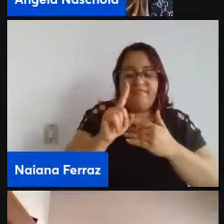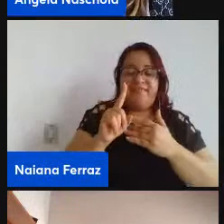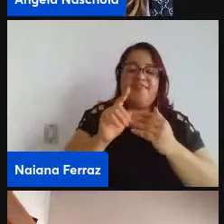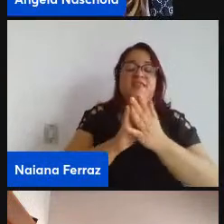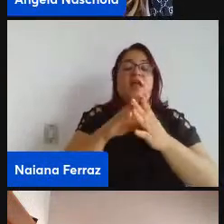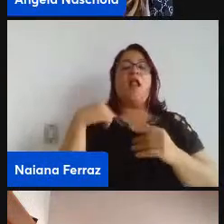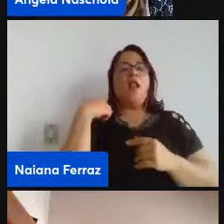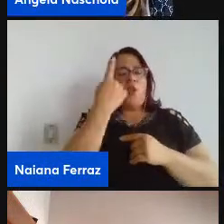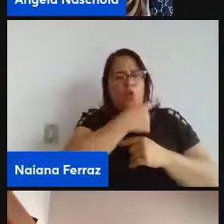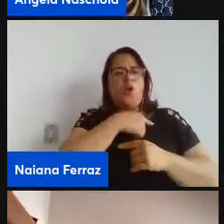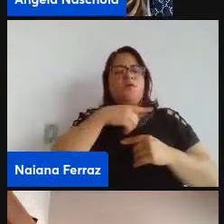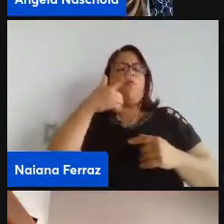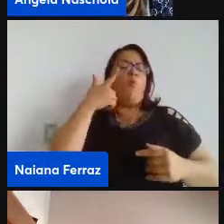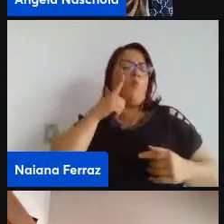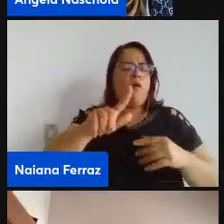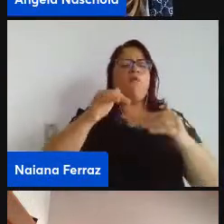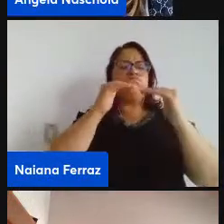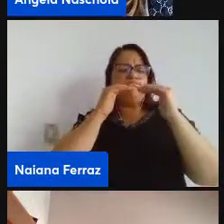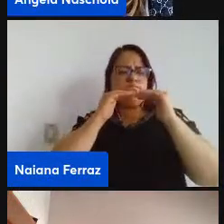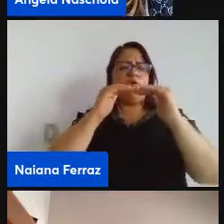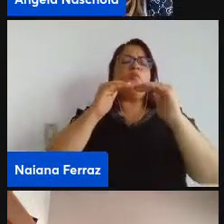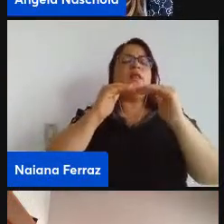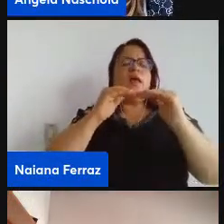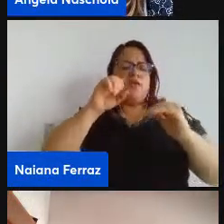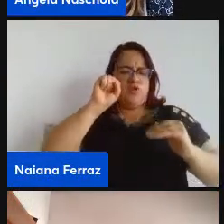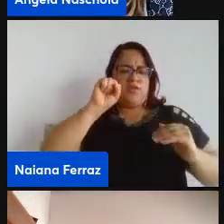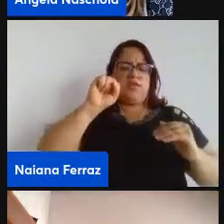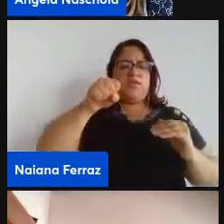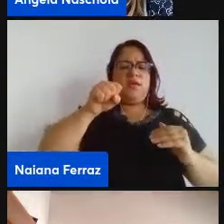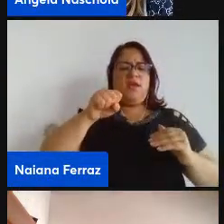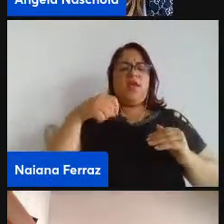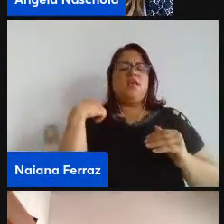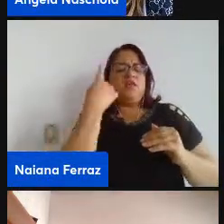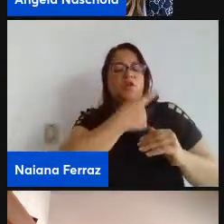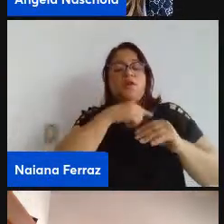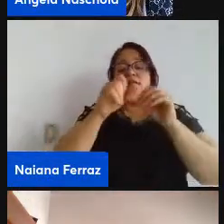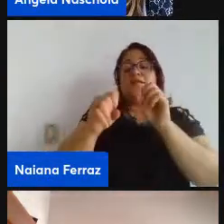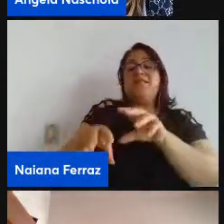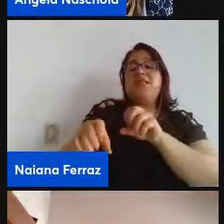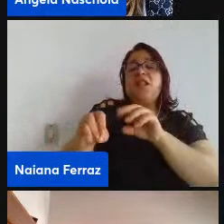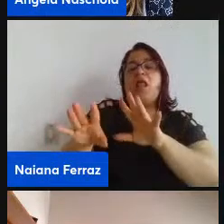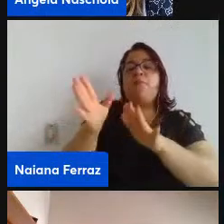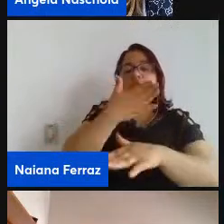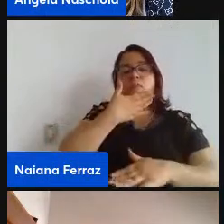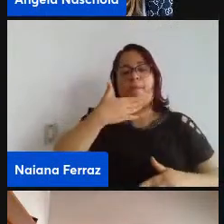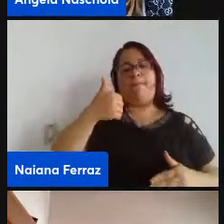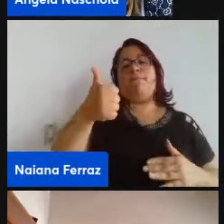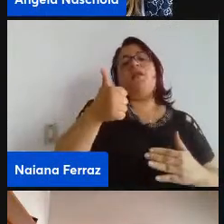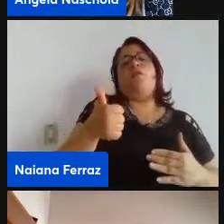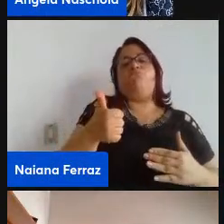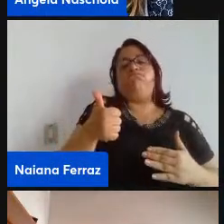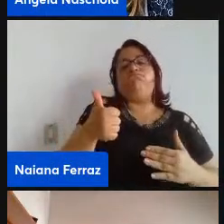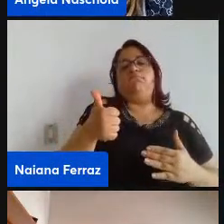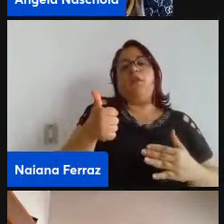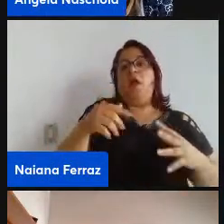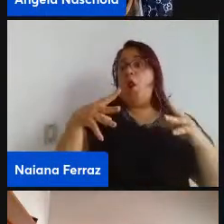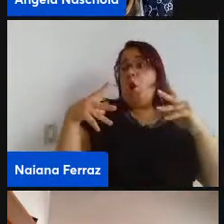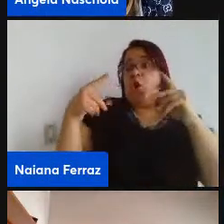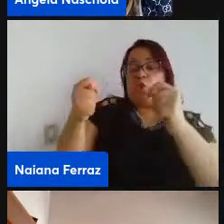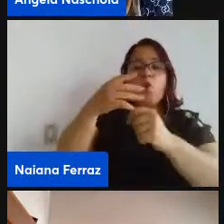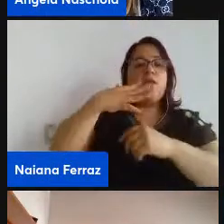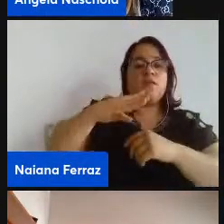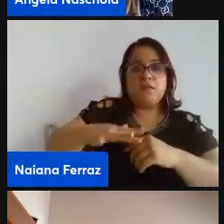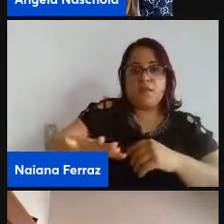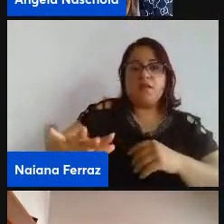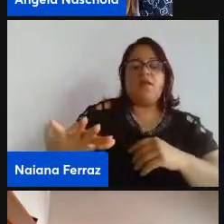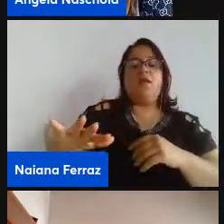sim, se conseguirmos ensinar melhor. Todas as nossas crianças estão tendo